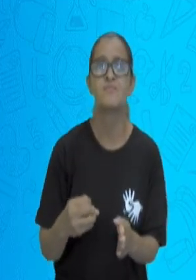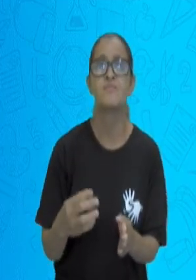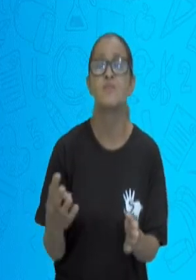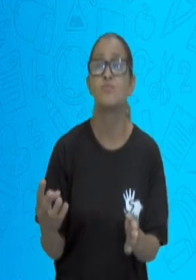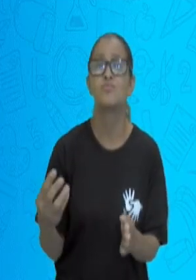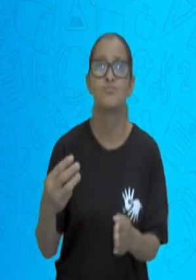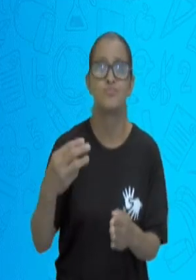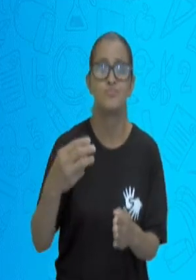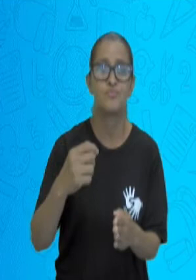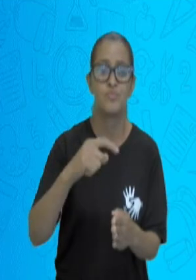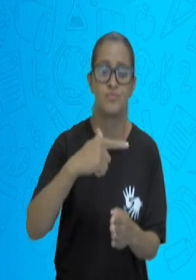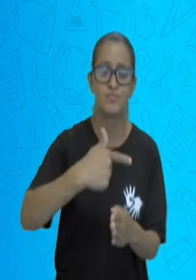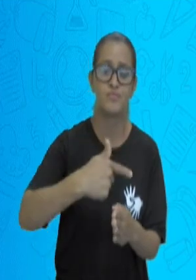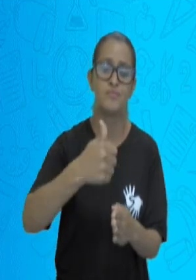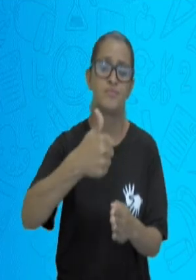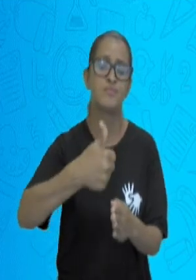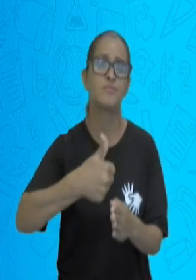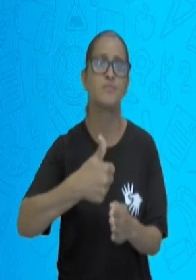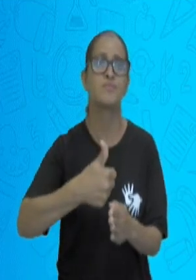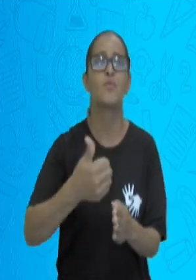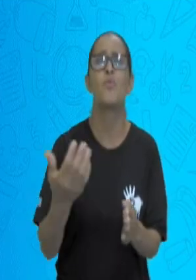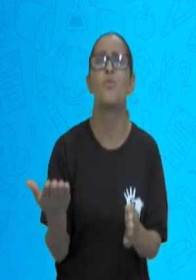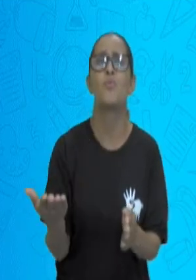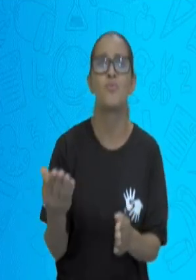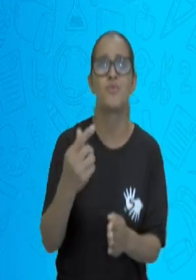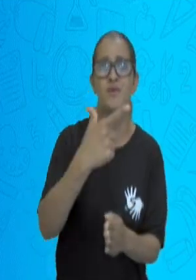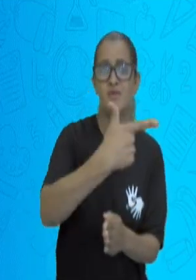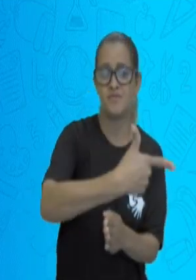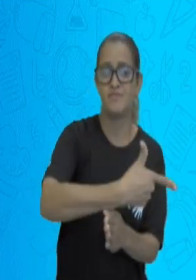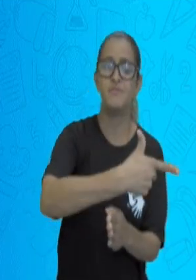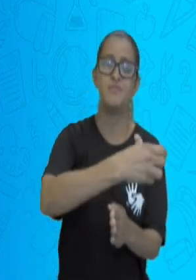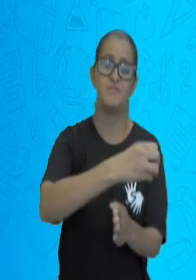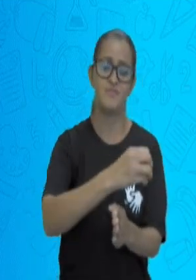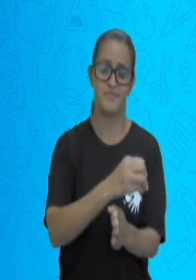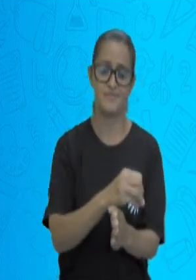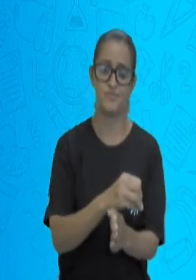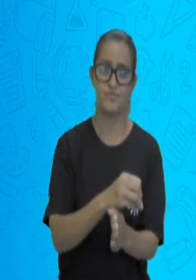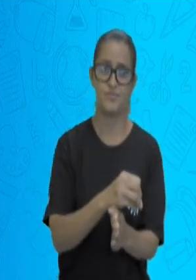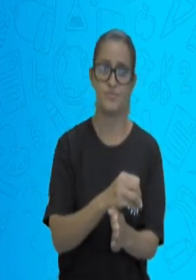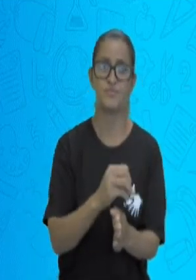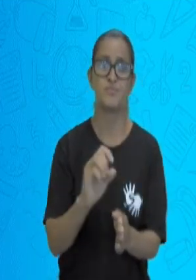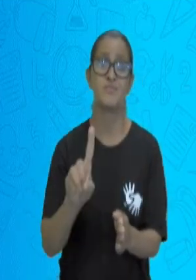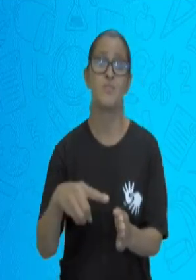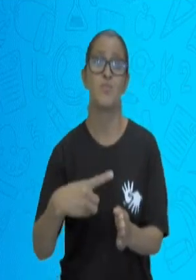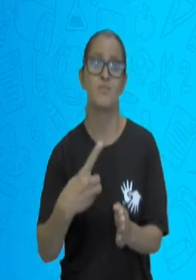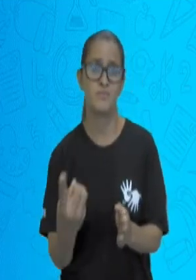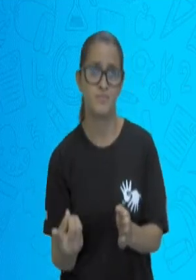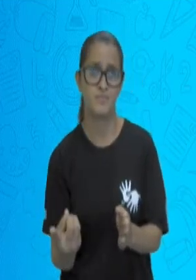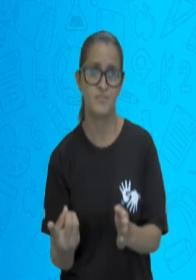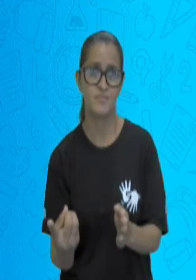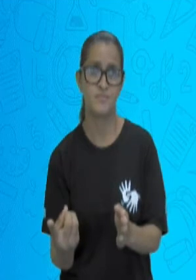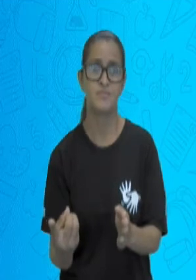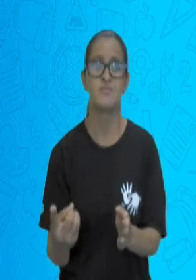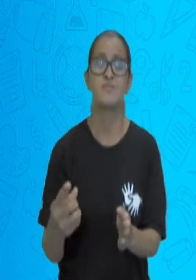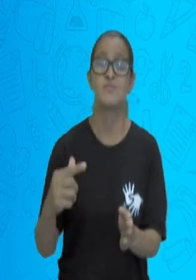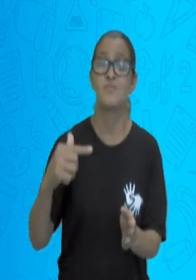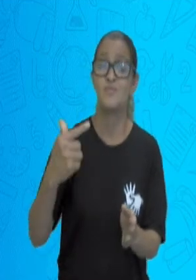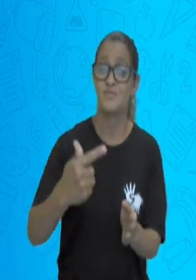O antecessor de 21 é o 20. E o sucessor de